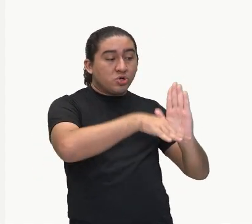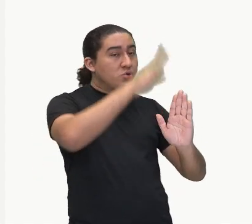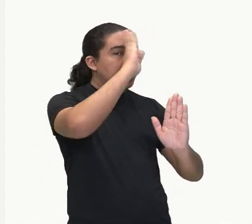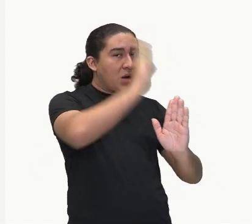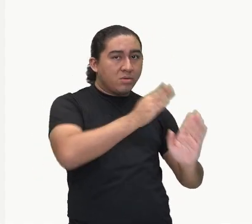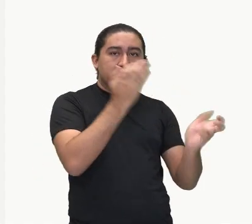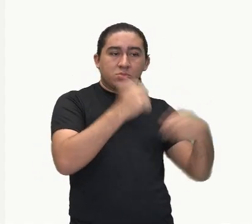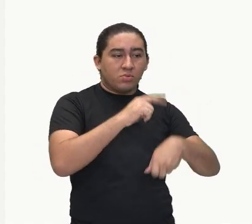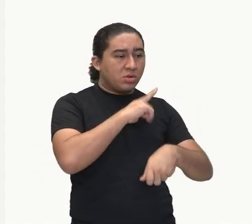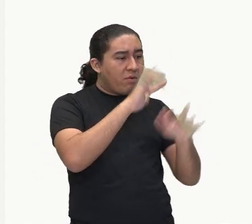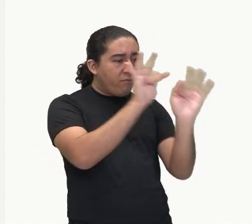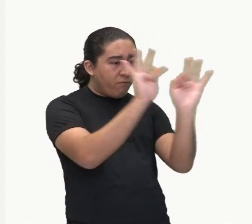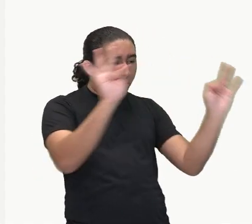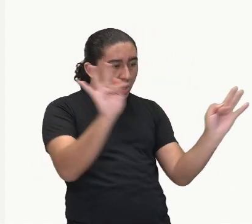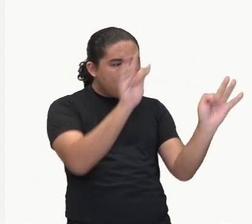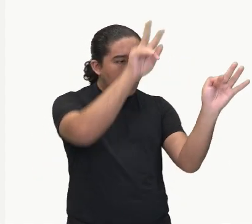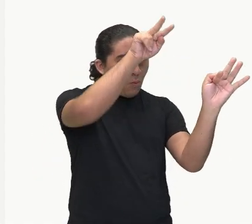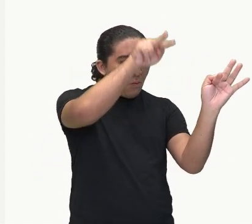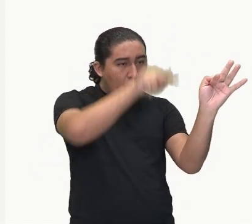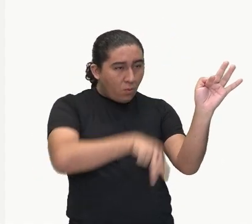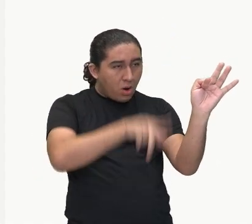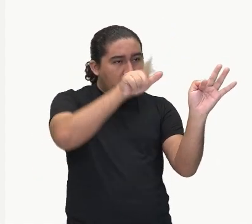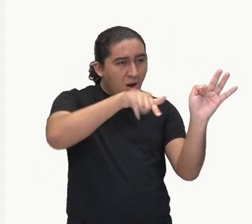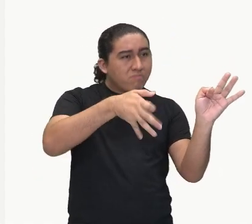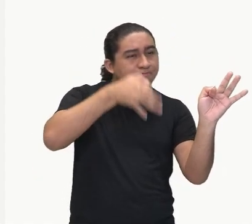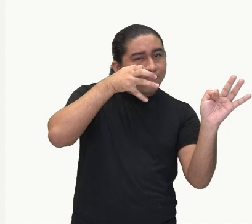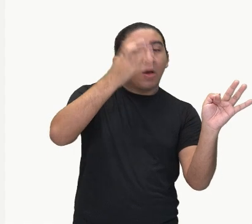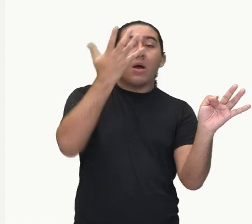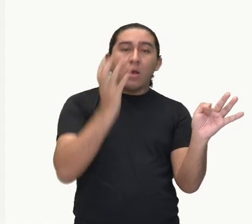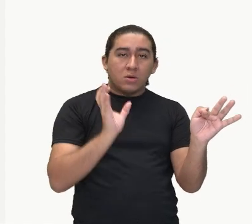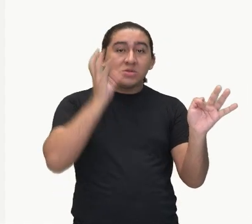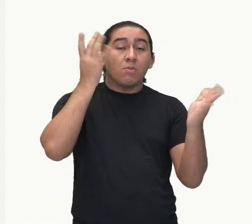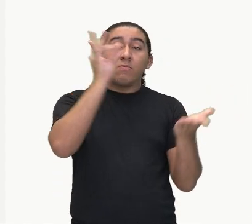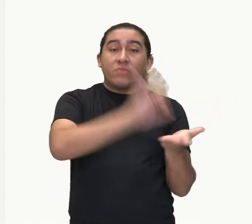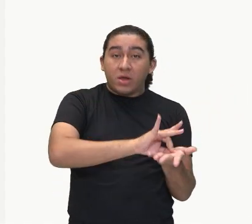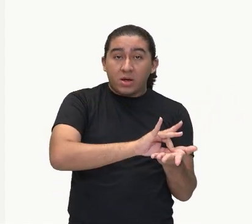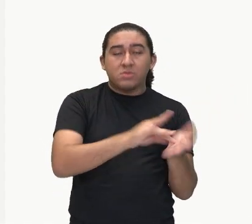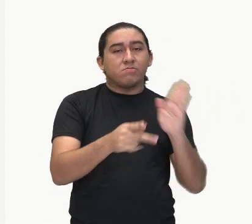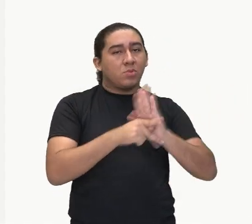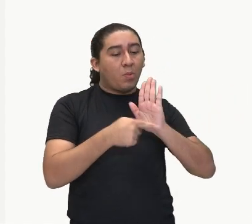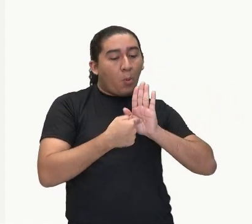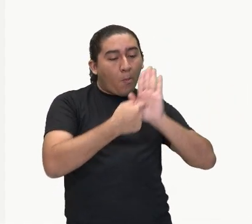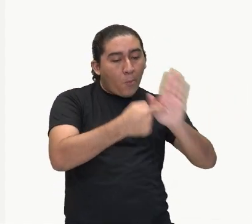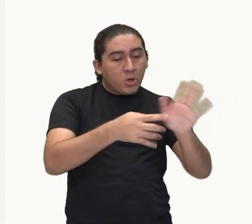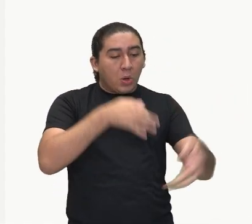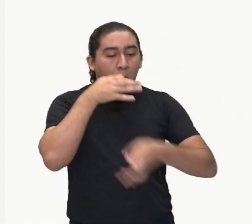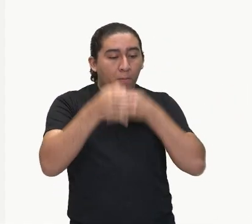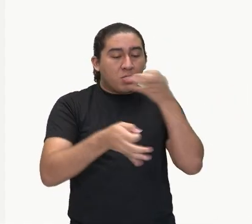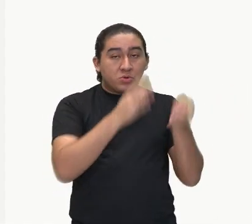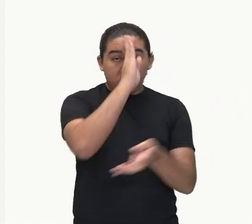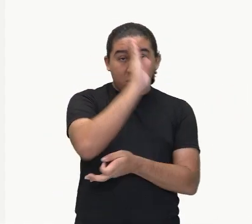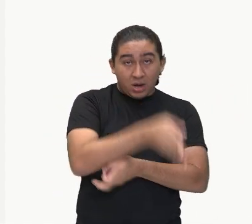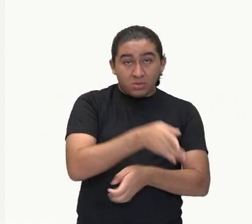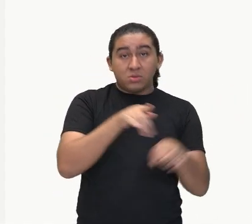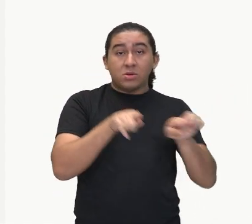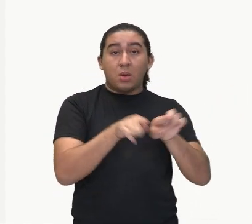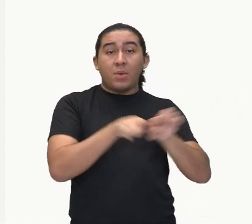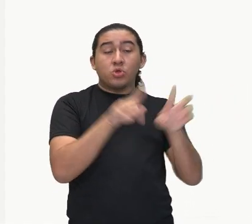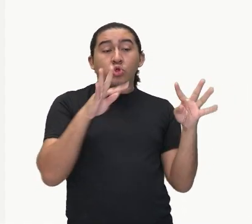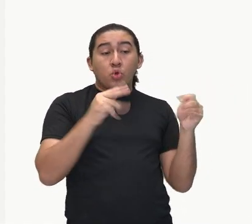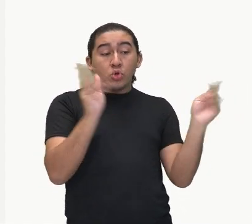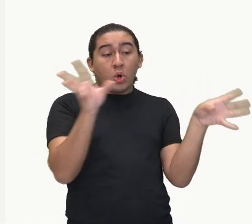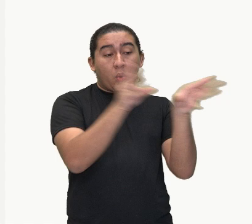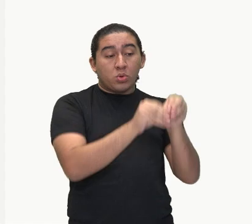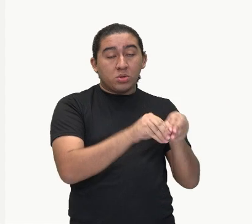direta, né? Ele fala, ele expõe suas opiniões e as